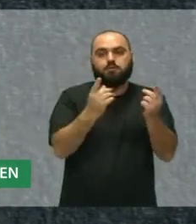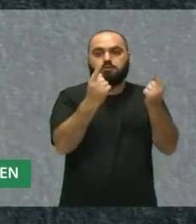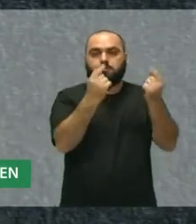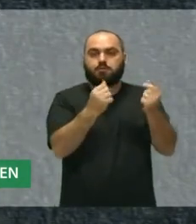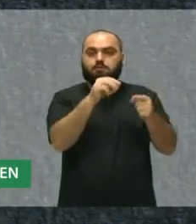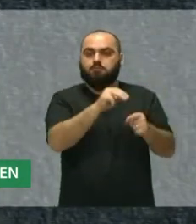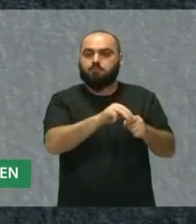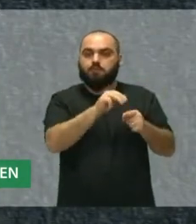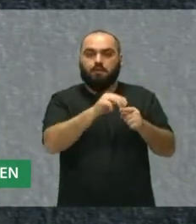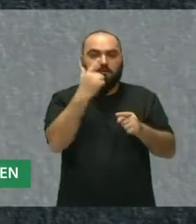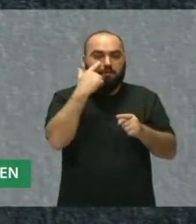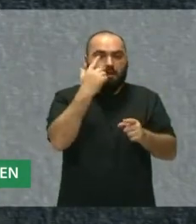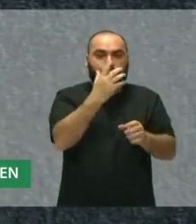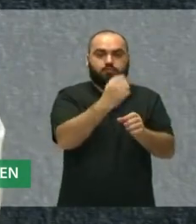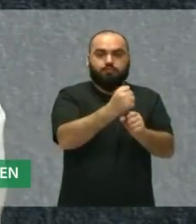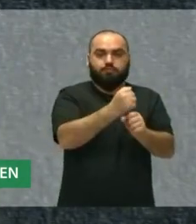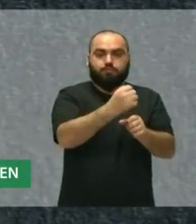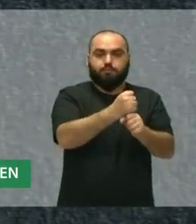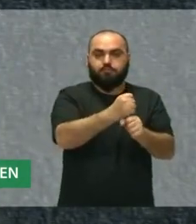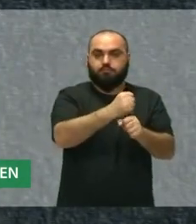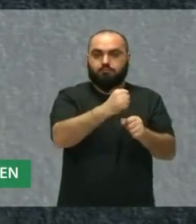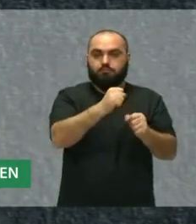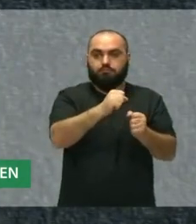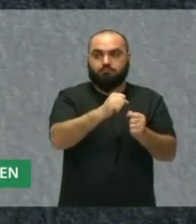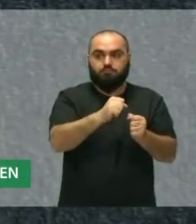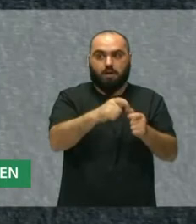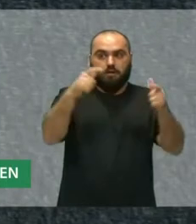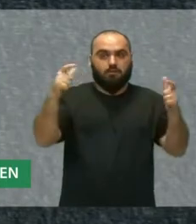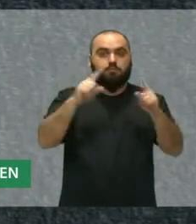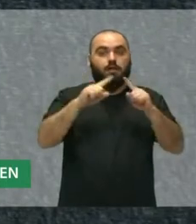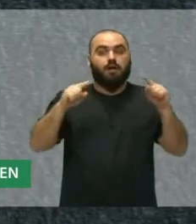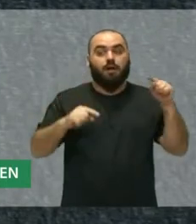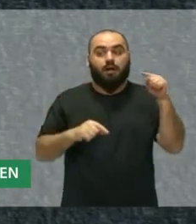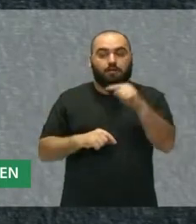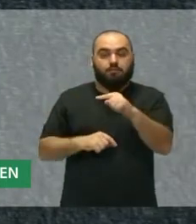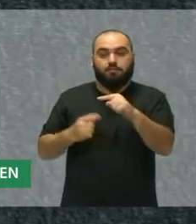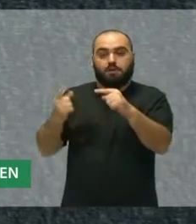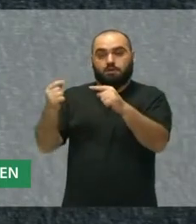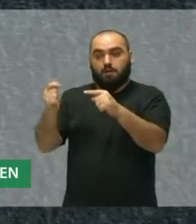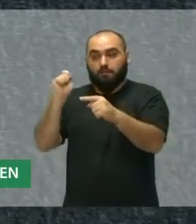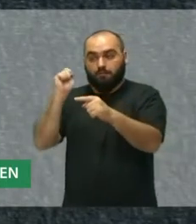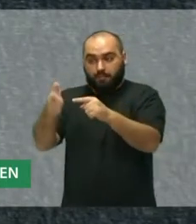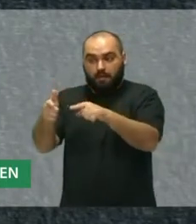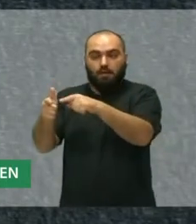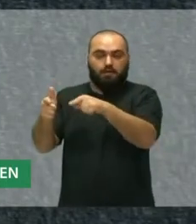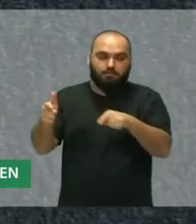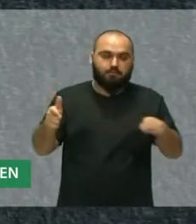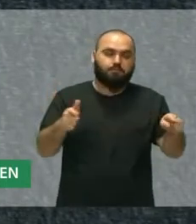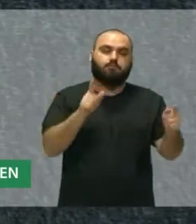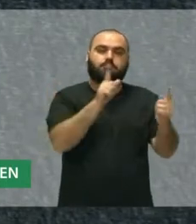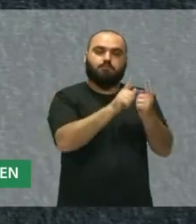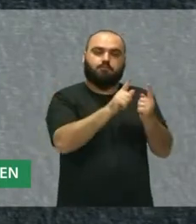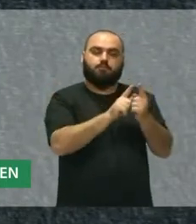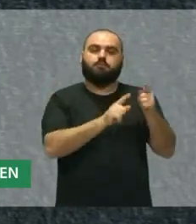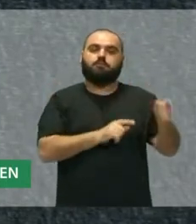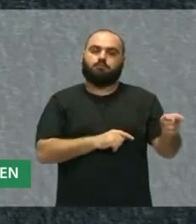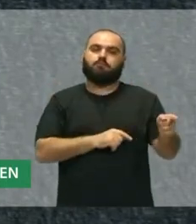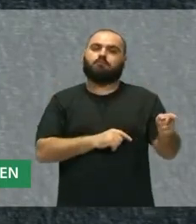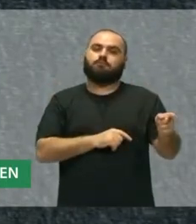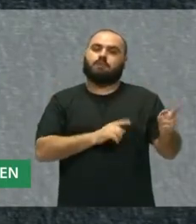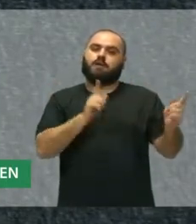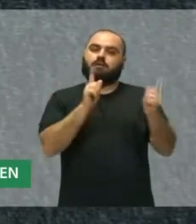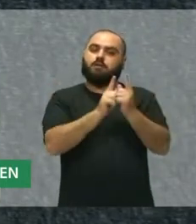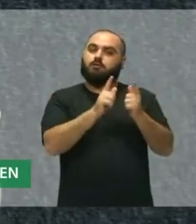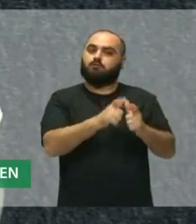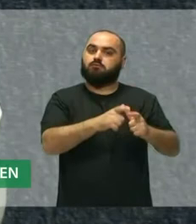vamos ver que a conta é até um pouquinho maior, porém, é esse atendimento que esse dinheiro suporta. Então, é um atendimento bastante